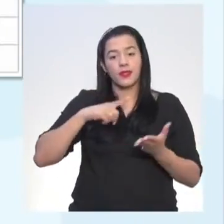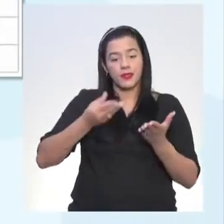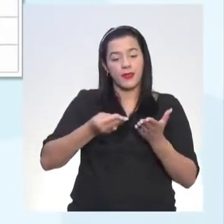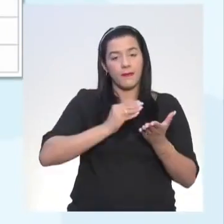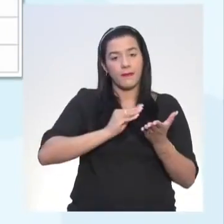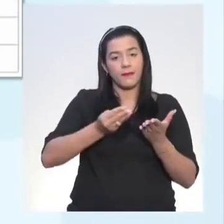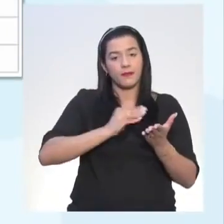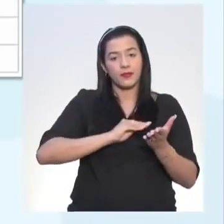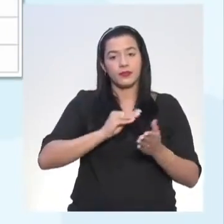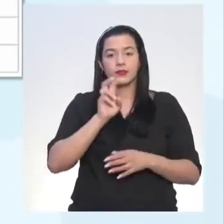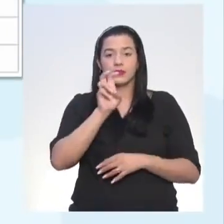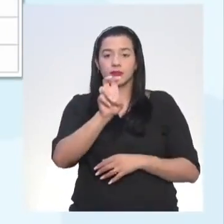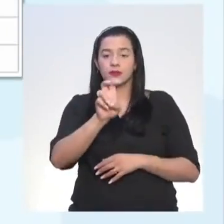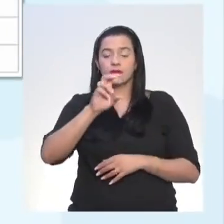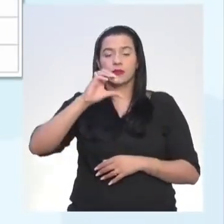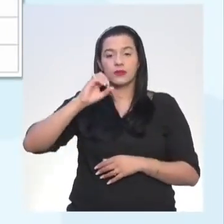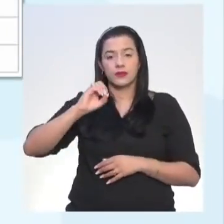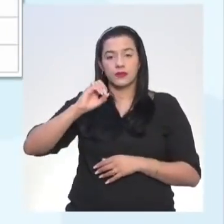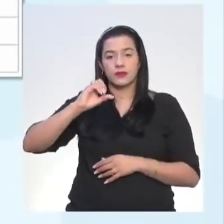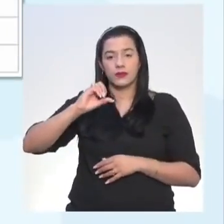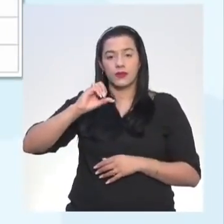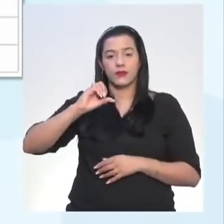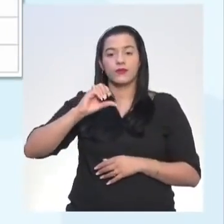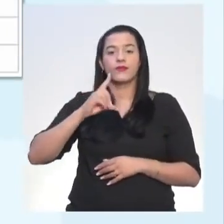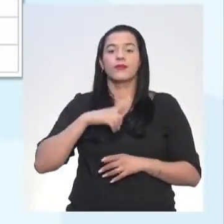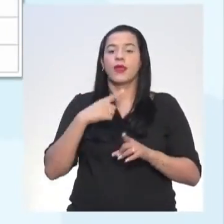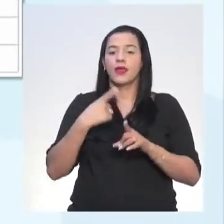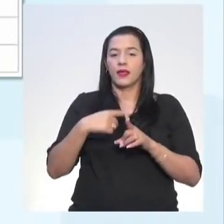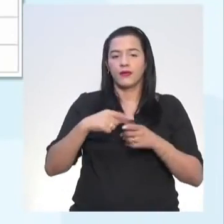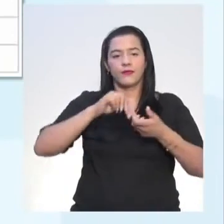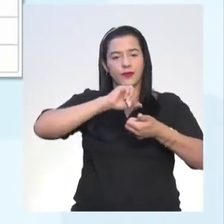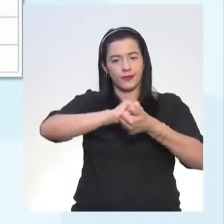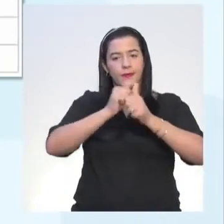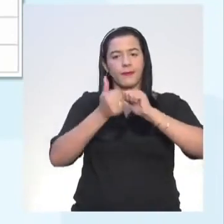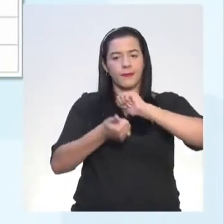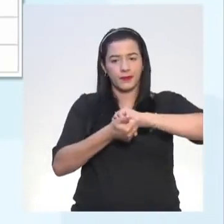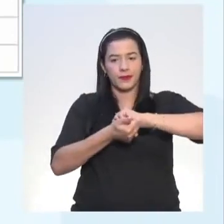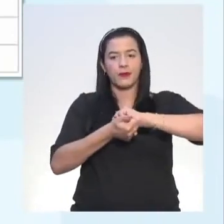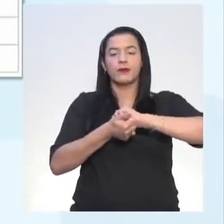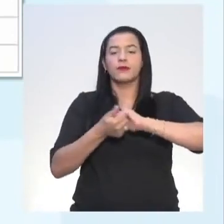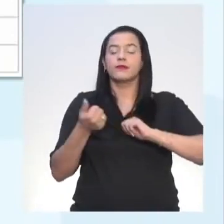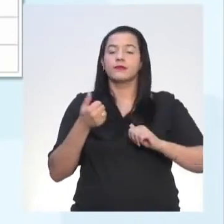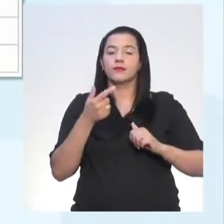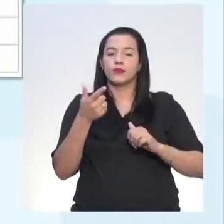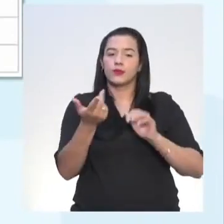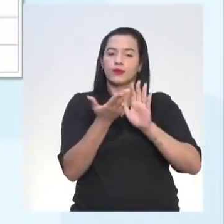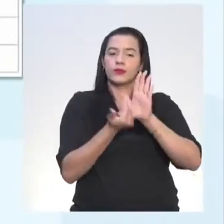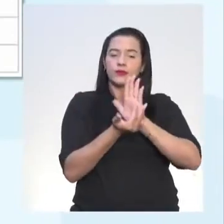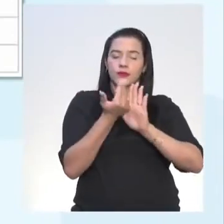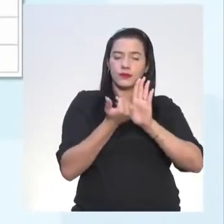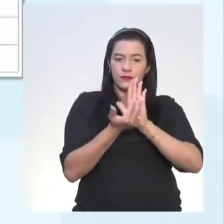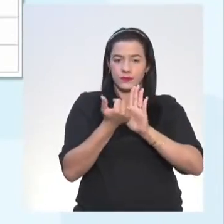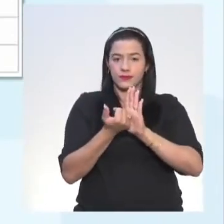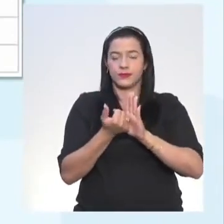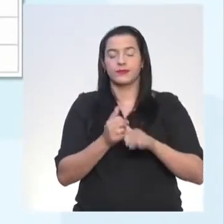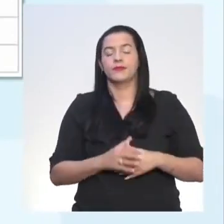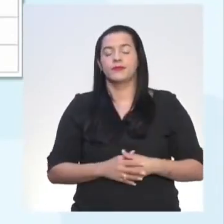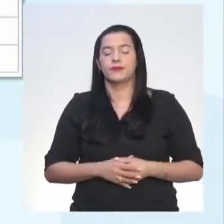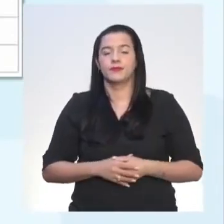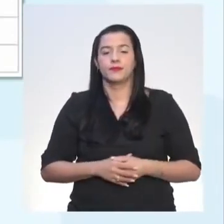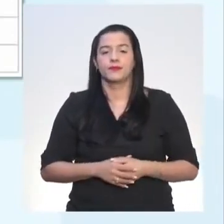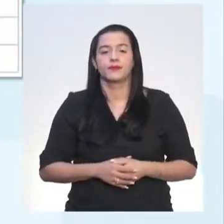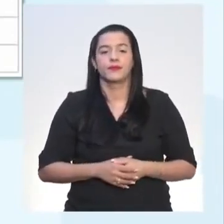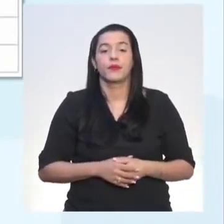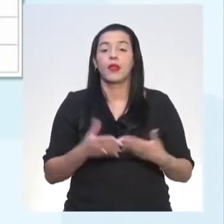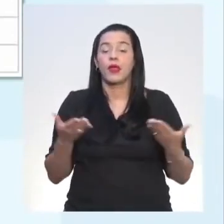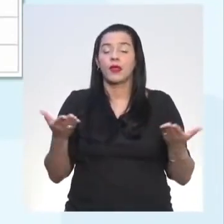59, tá? Foi adaptado o exercício, porque não dá para vocês desenharem e me mostrar, né? Então, o que que a gente vai fazer? A